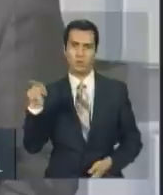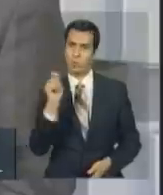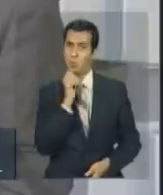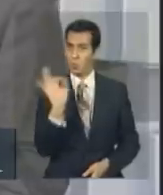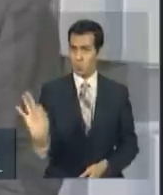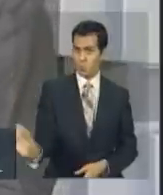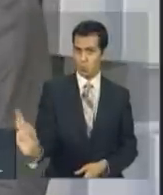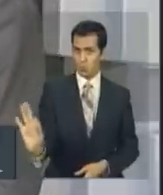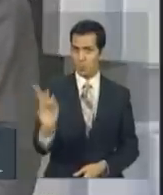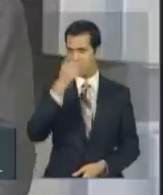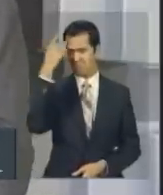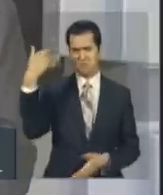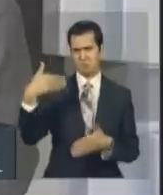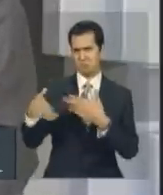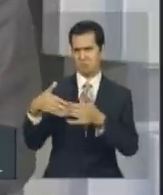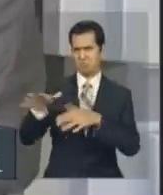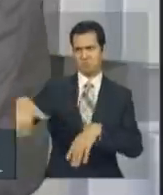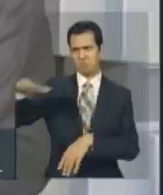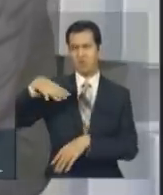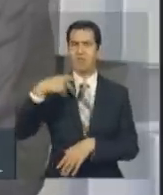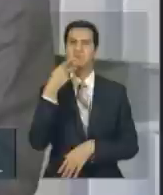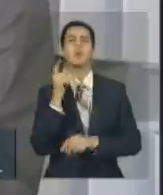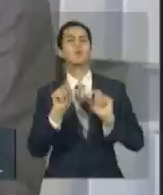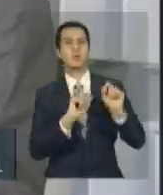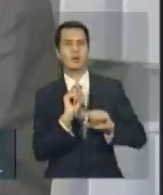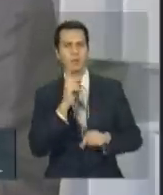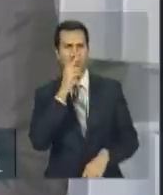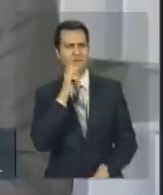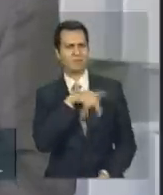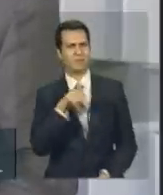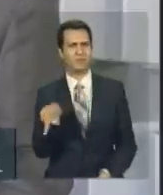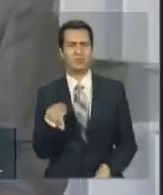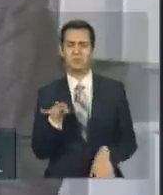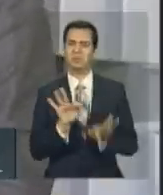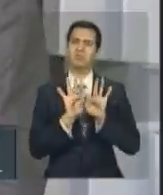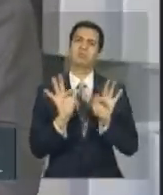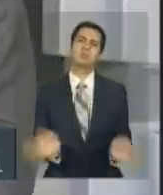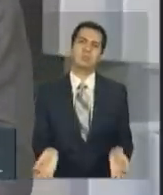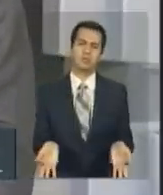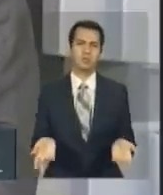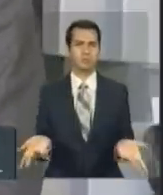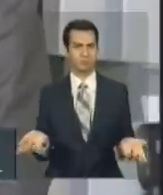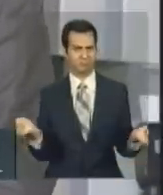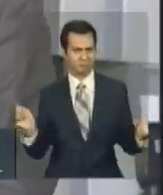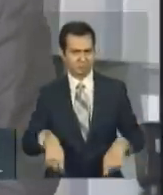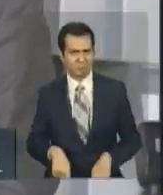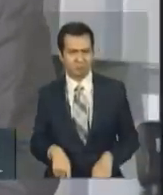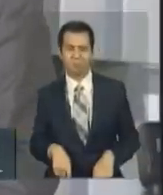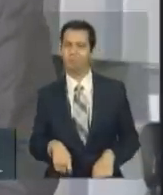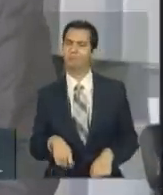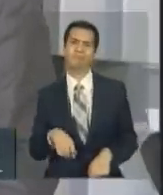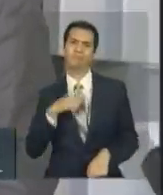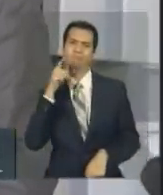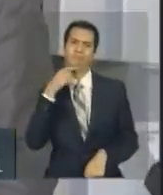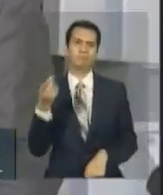e entendem o magistério de uma maneira muito estreita, né? Como se fosse possível você